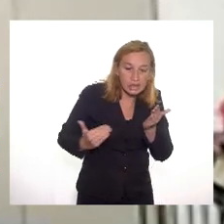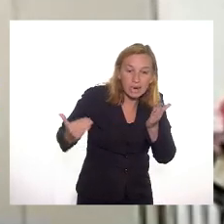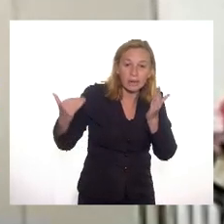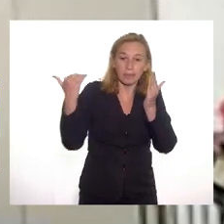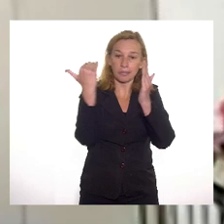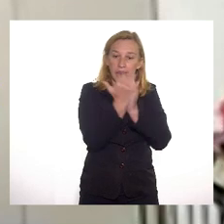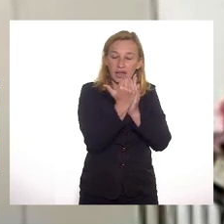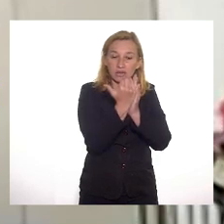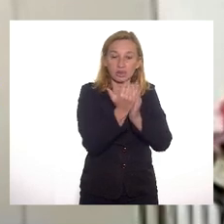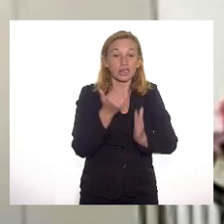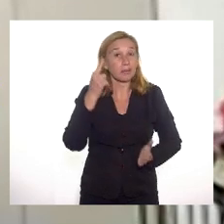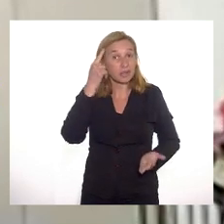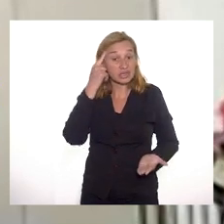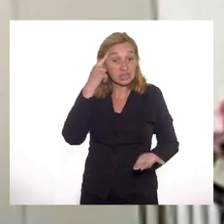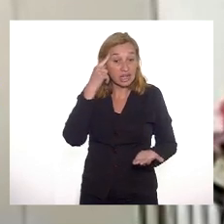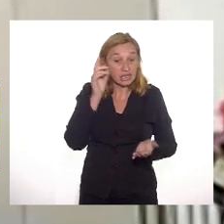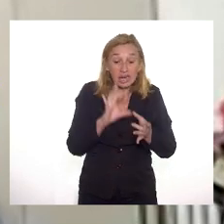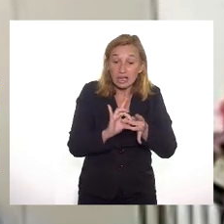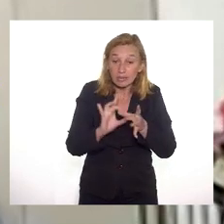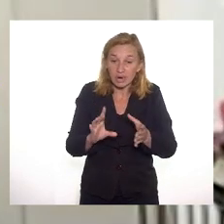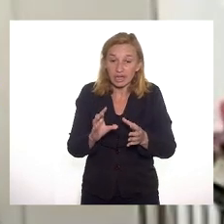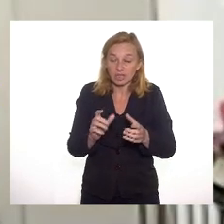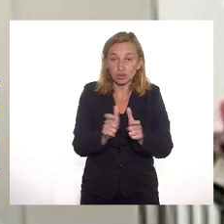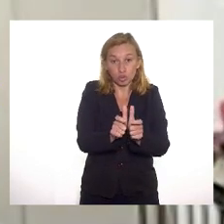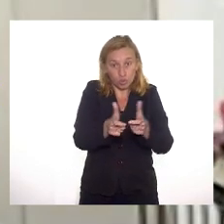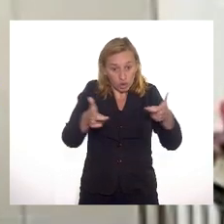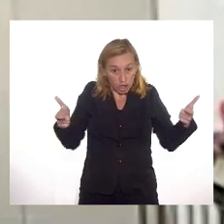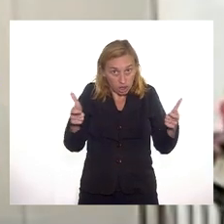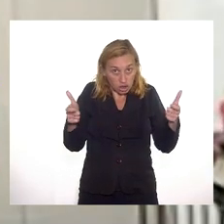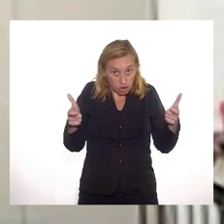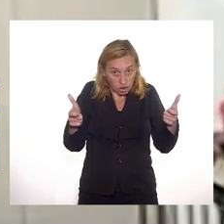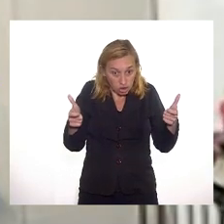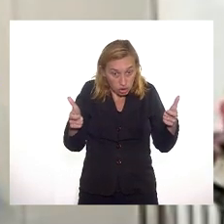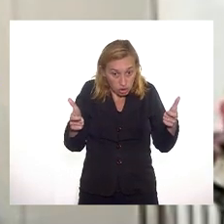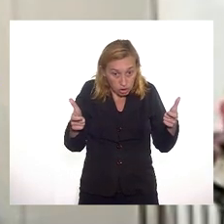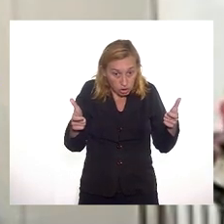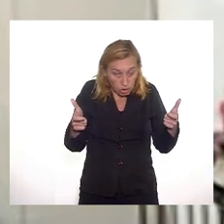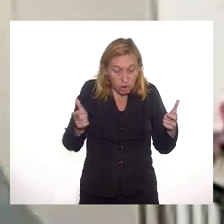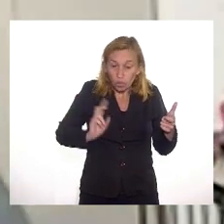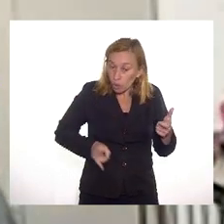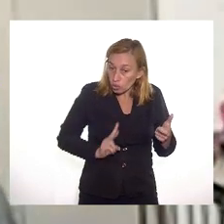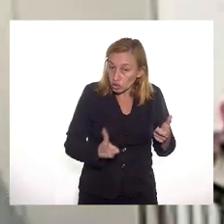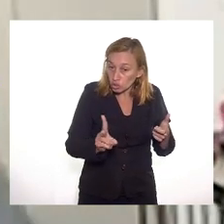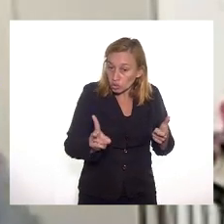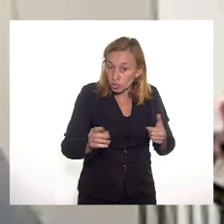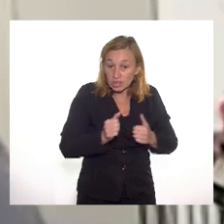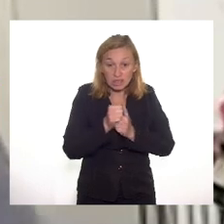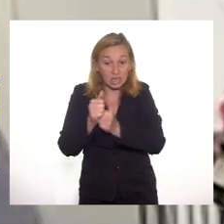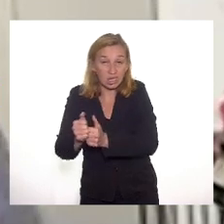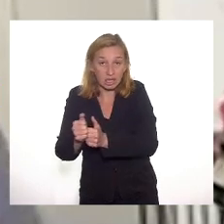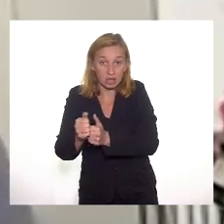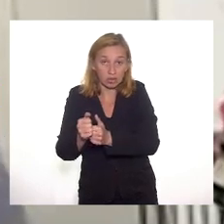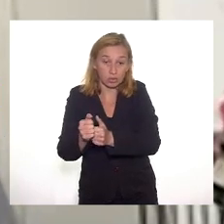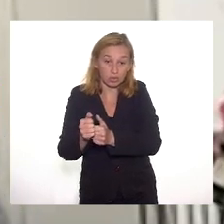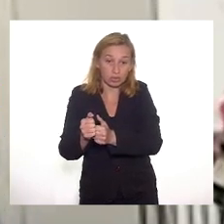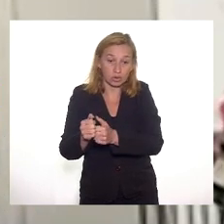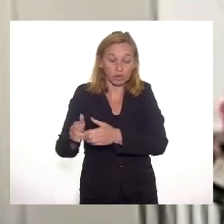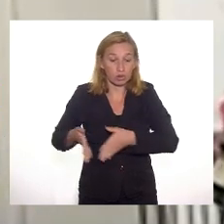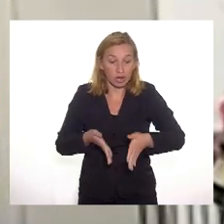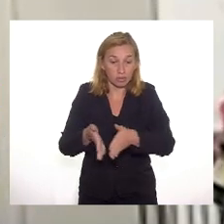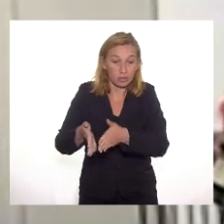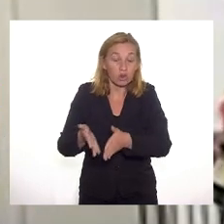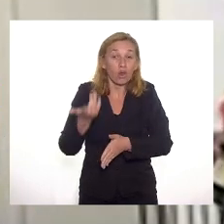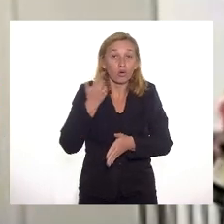está projetado, permitindo que a grande maioria e o montante continuem seguindo a sua destinação,